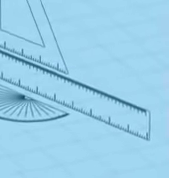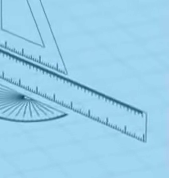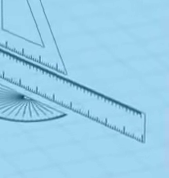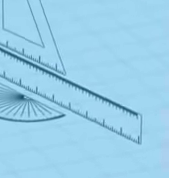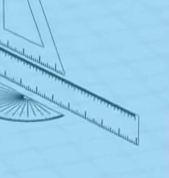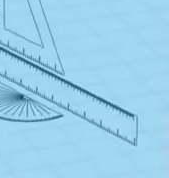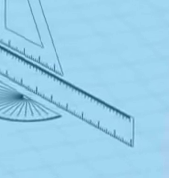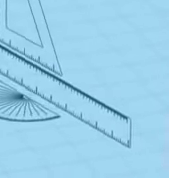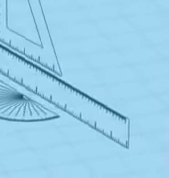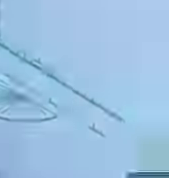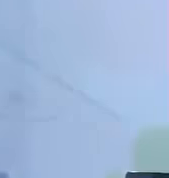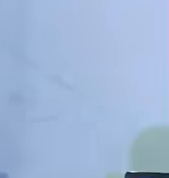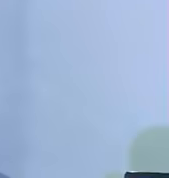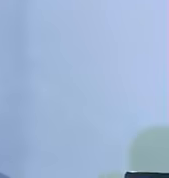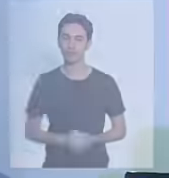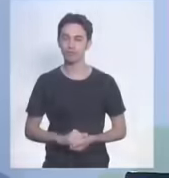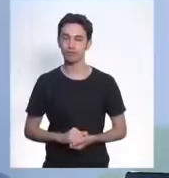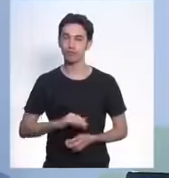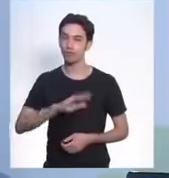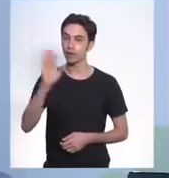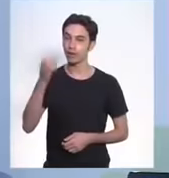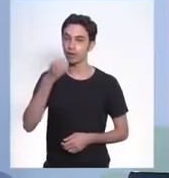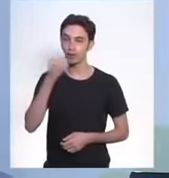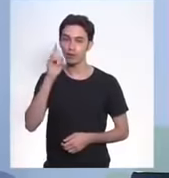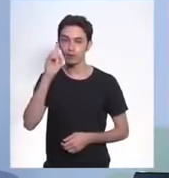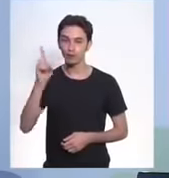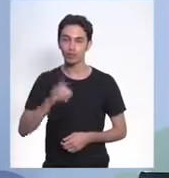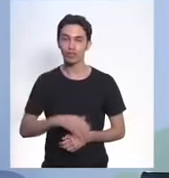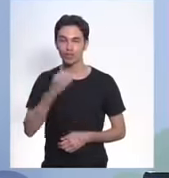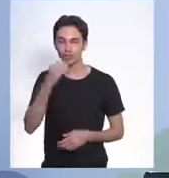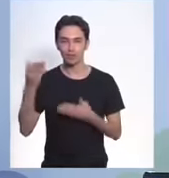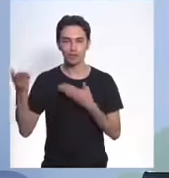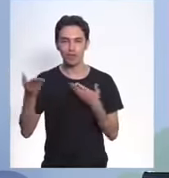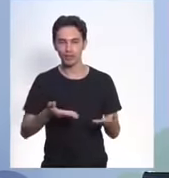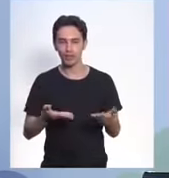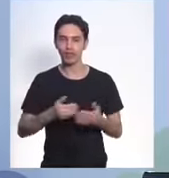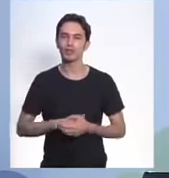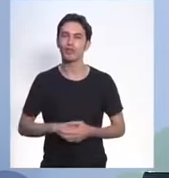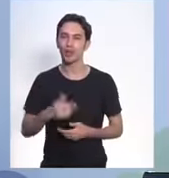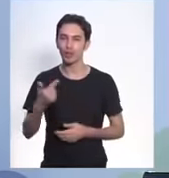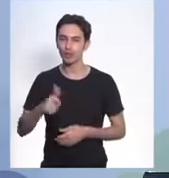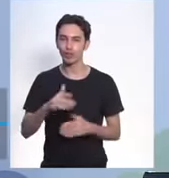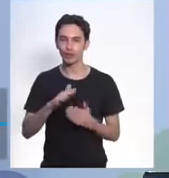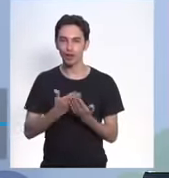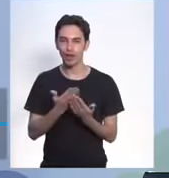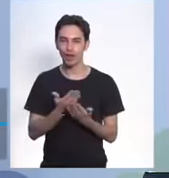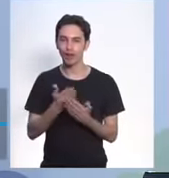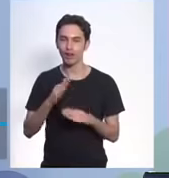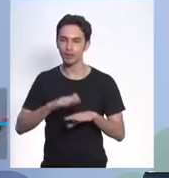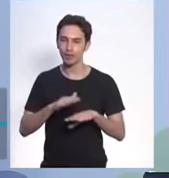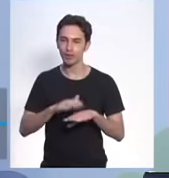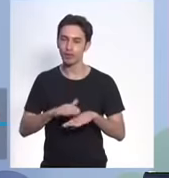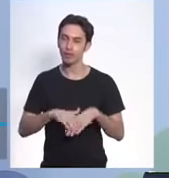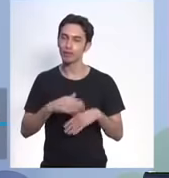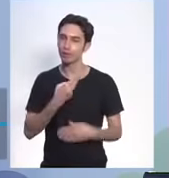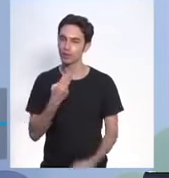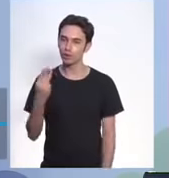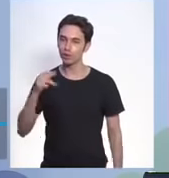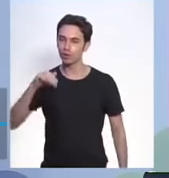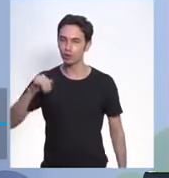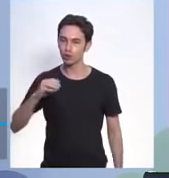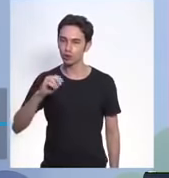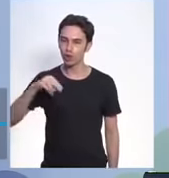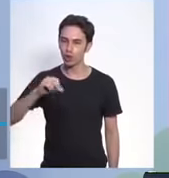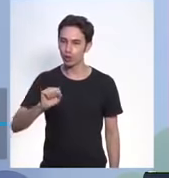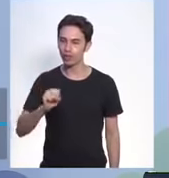o Olá bom dia sejam todos bem-vindos para mais uma aula de matemática pelo nome é